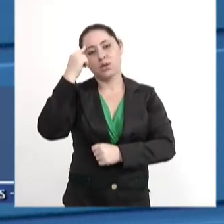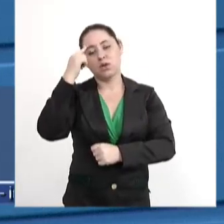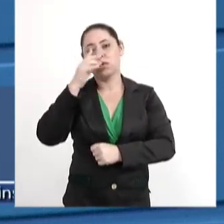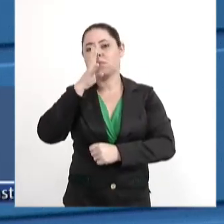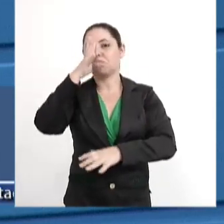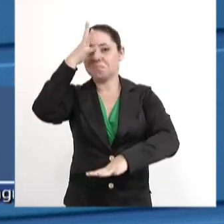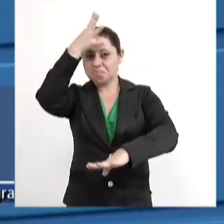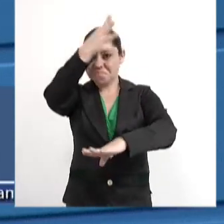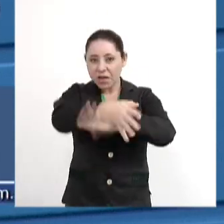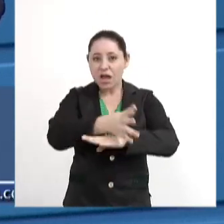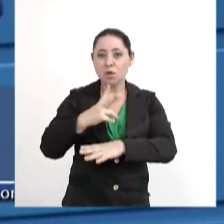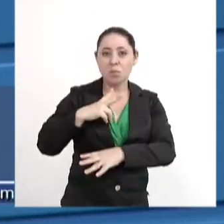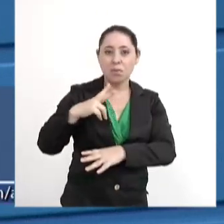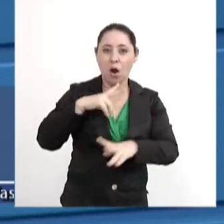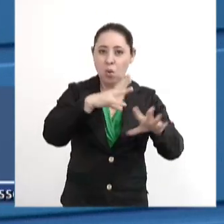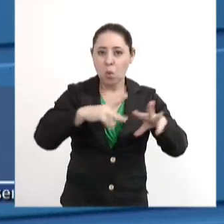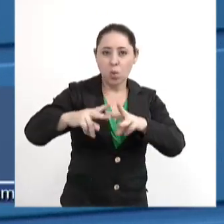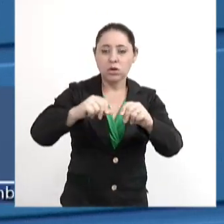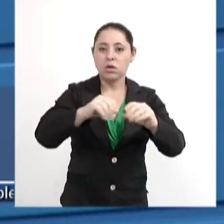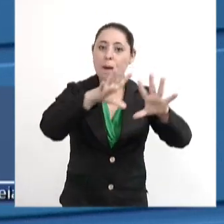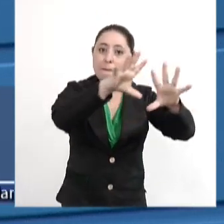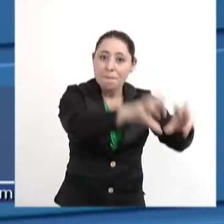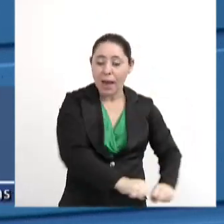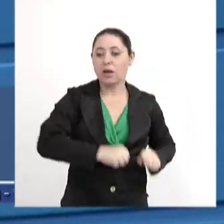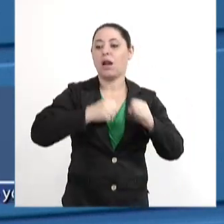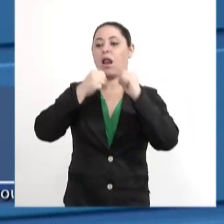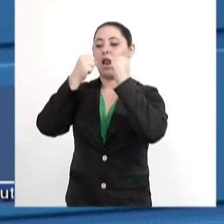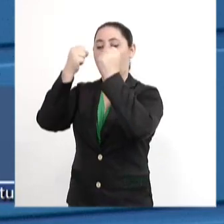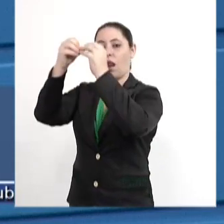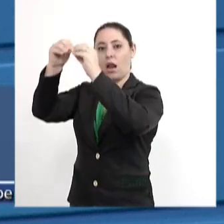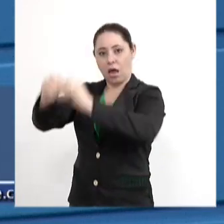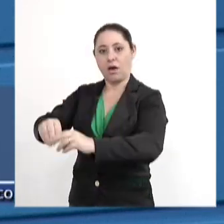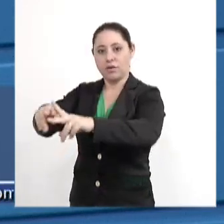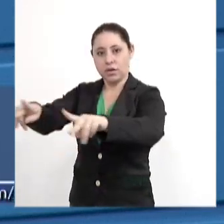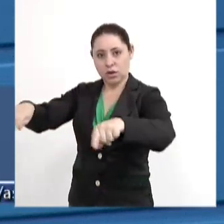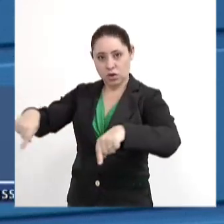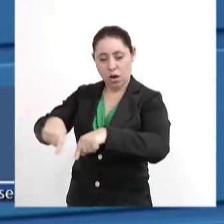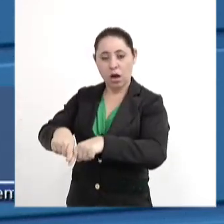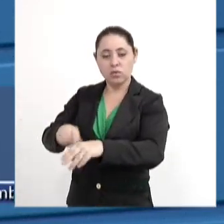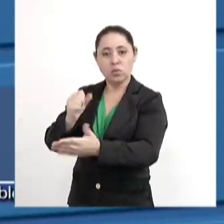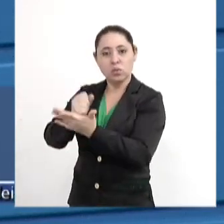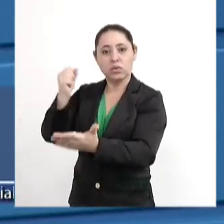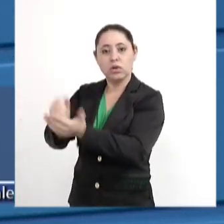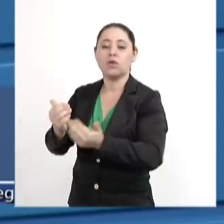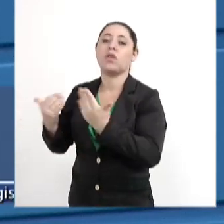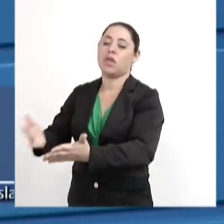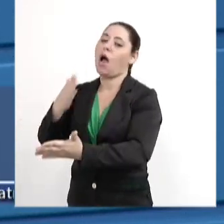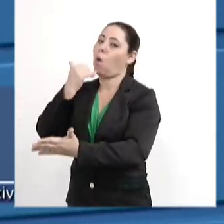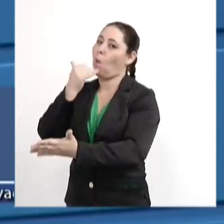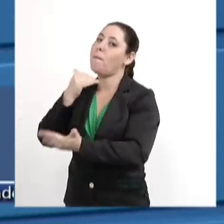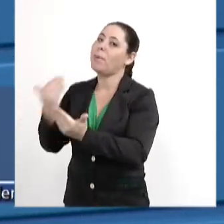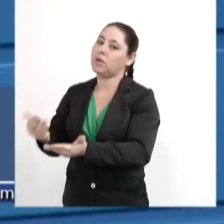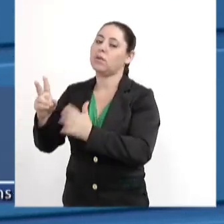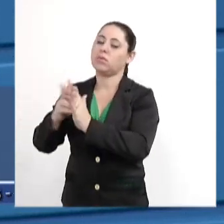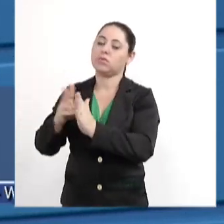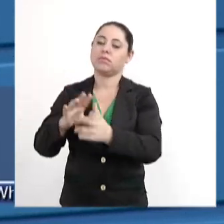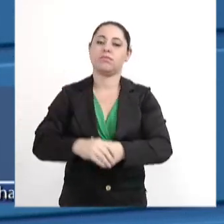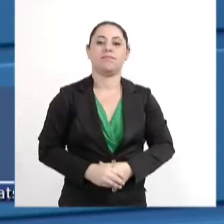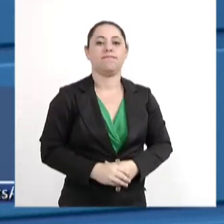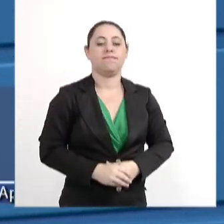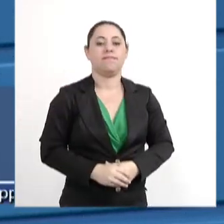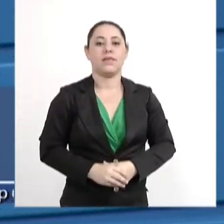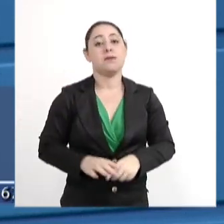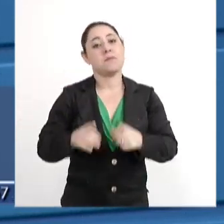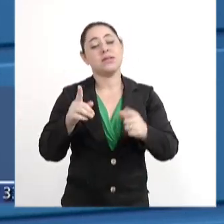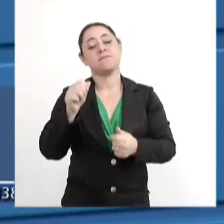invadindo propriedade privada, ele tira o índio da invasão, coloca nas terras demarcadas e dá alimentação para os índios. Até que